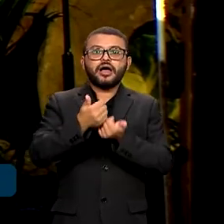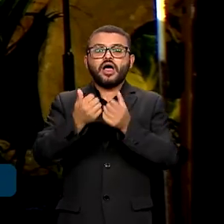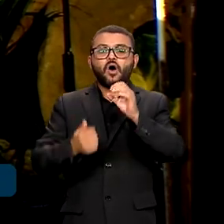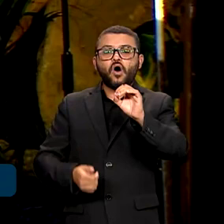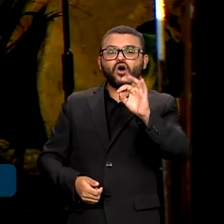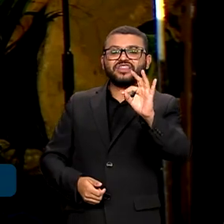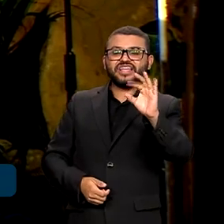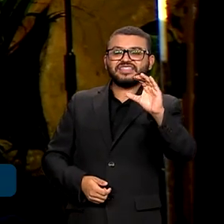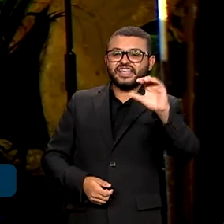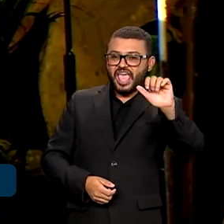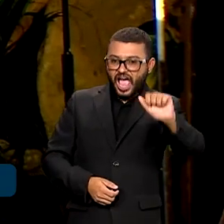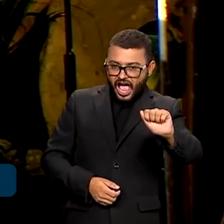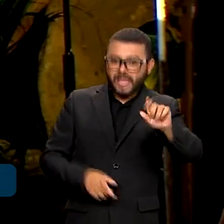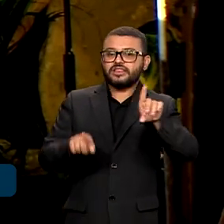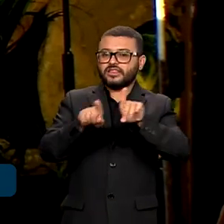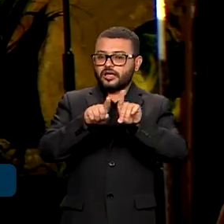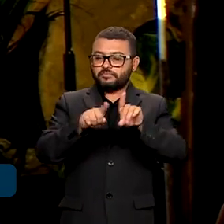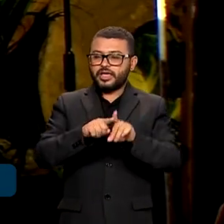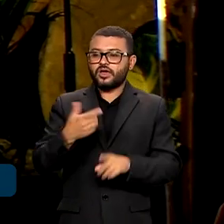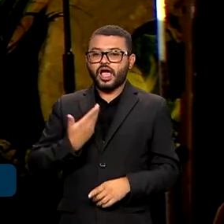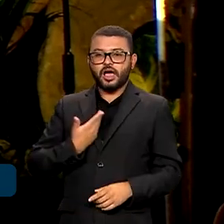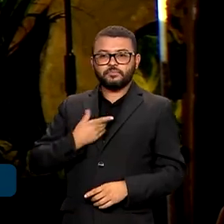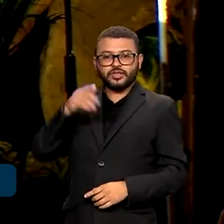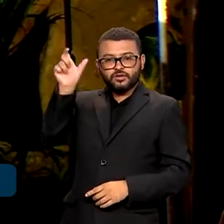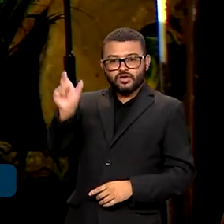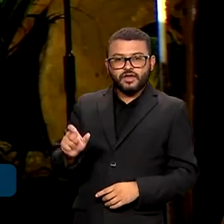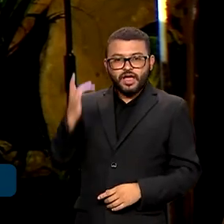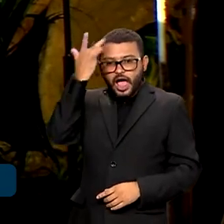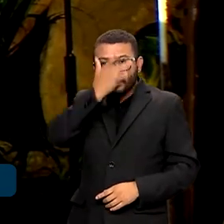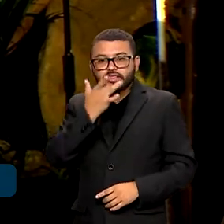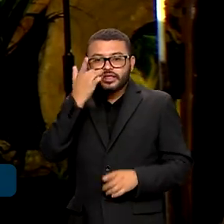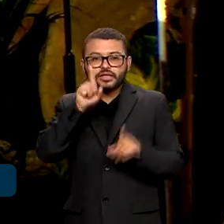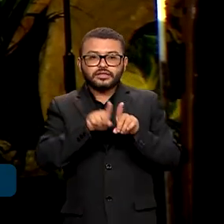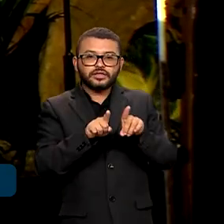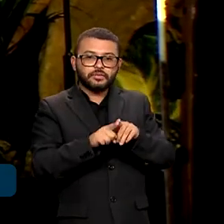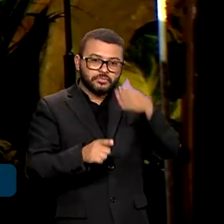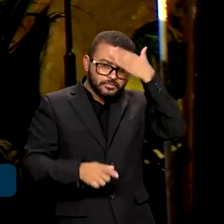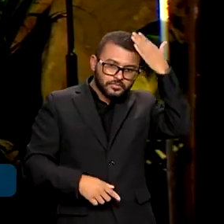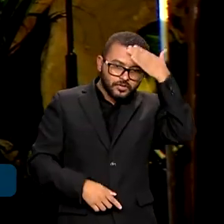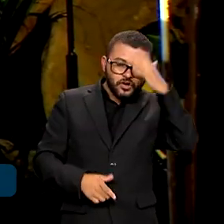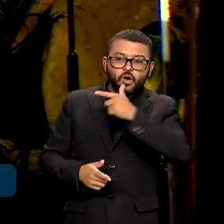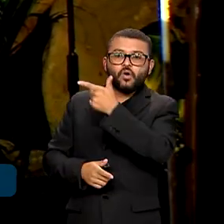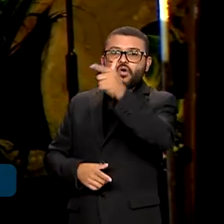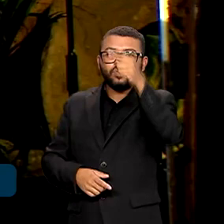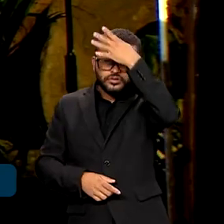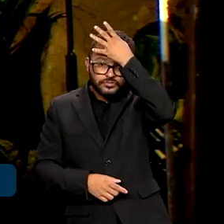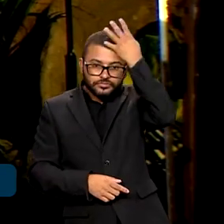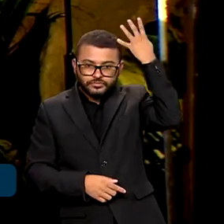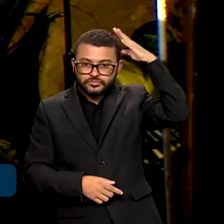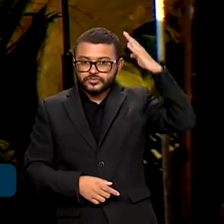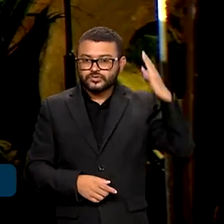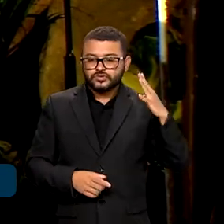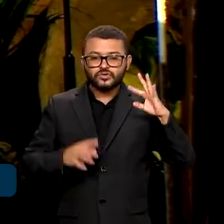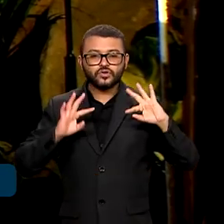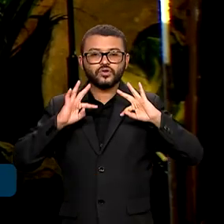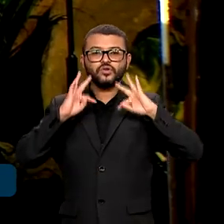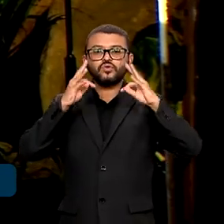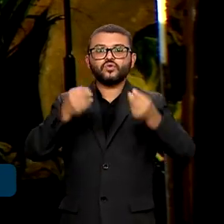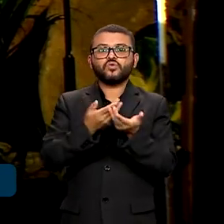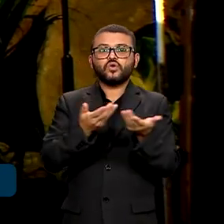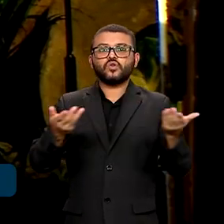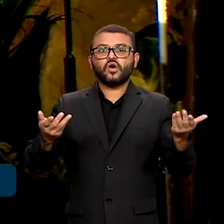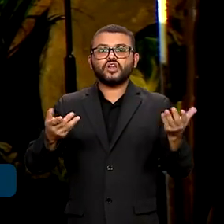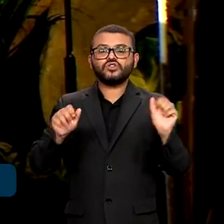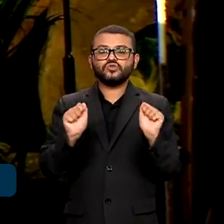OTCA, assim como meu companheiro Fernando Haddad, assim como Márcio, assim como Soninha, todos com